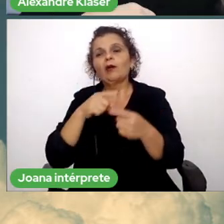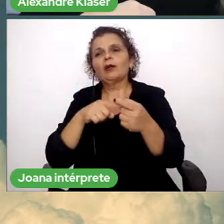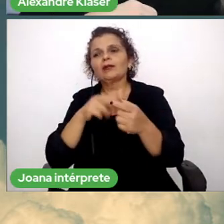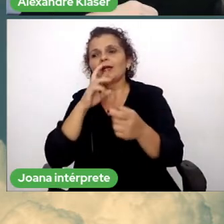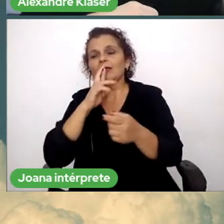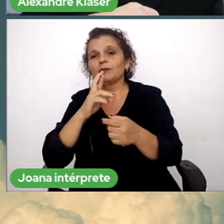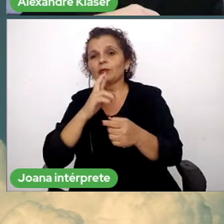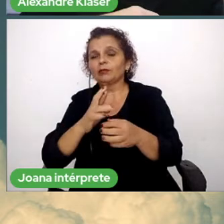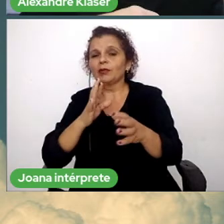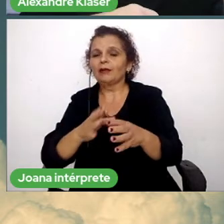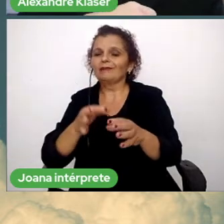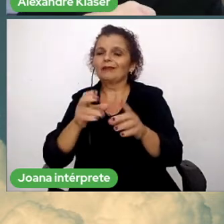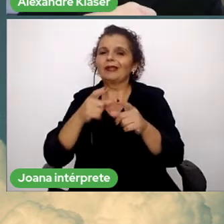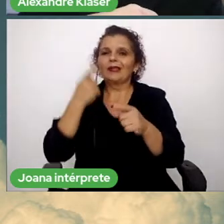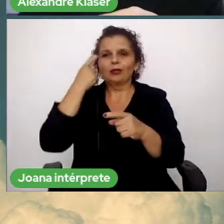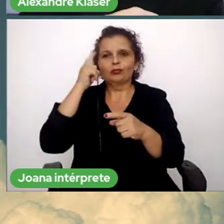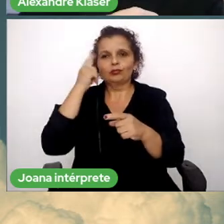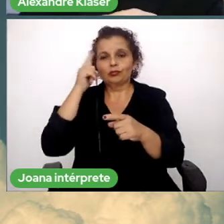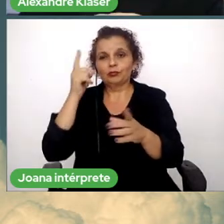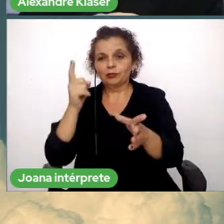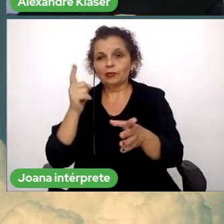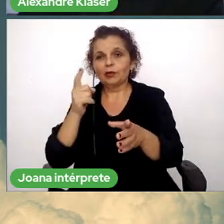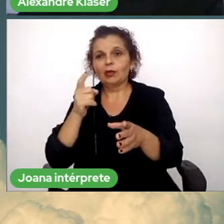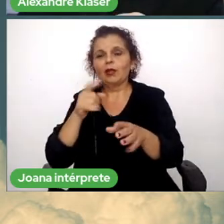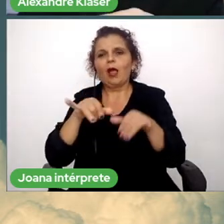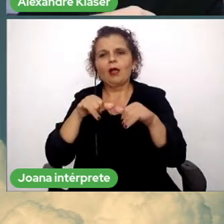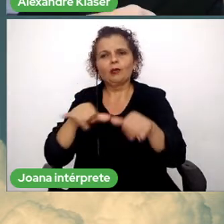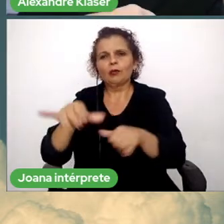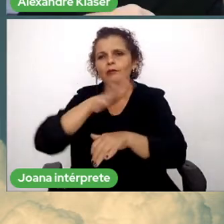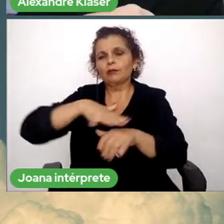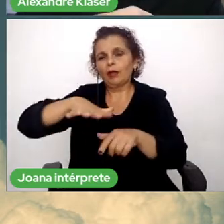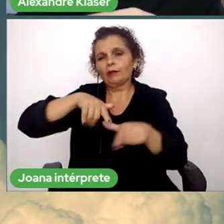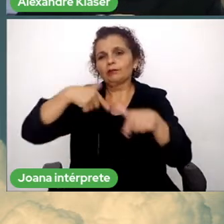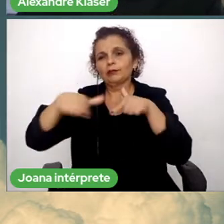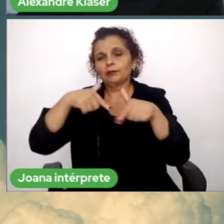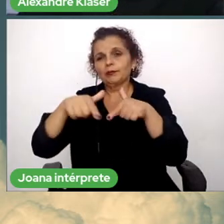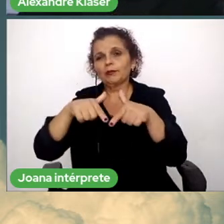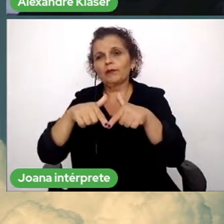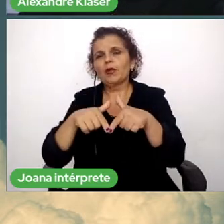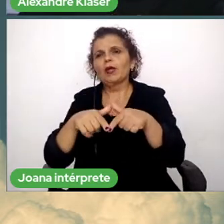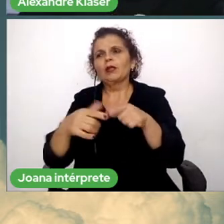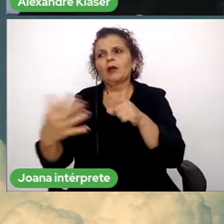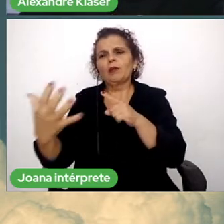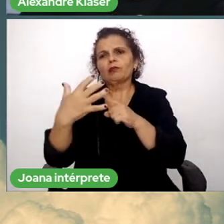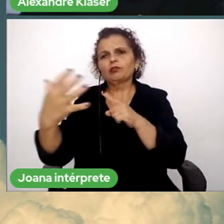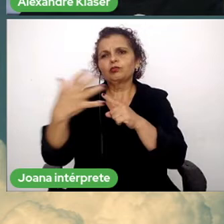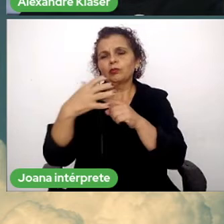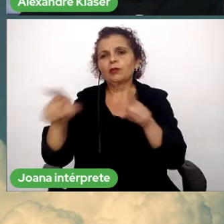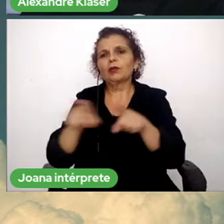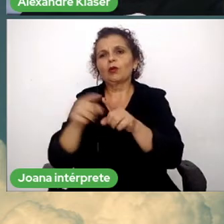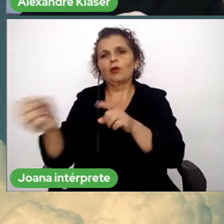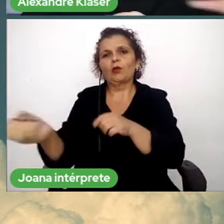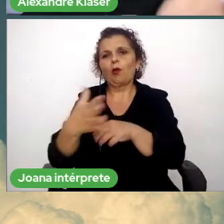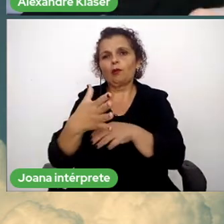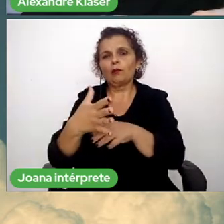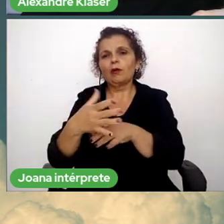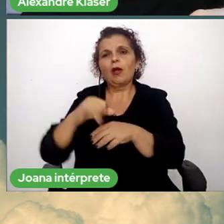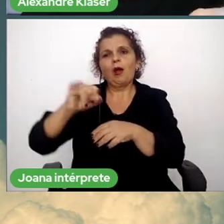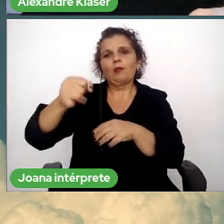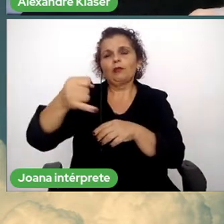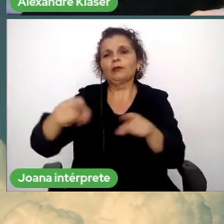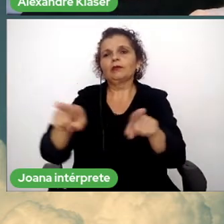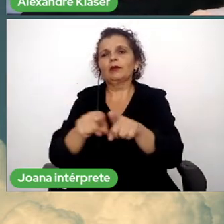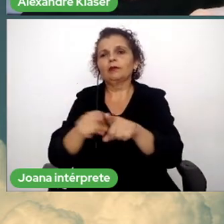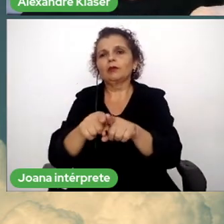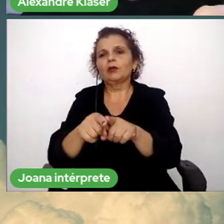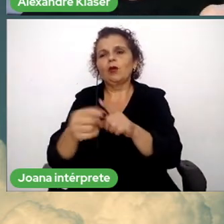natureza incerta do mercado e as tendências novas que a pessoa tem que rapidamente aproveitar, como também uma autopreservação